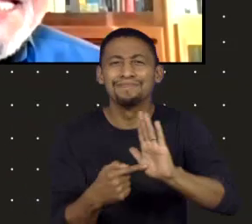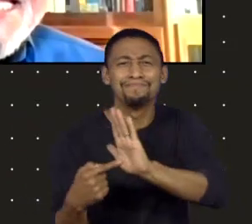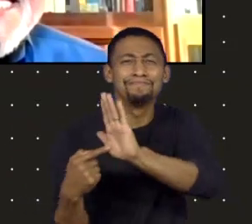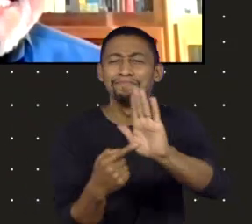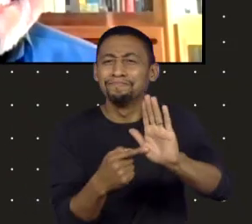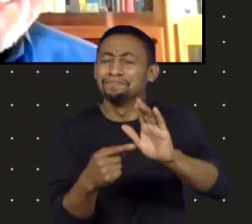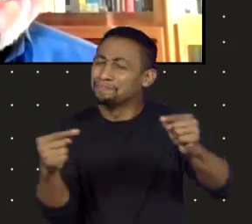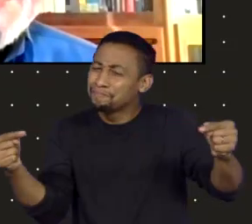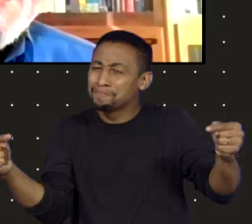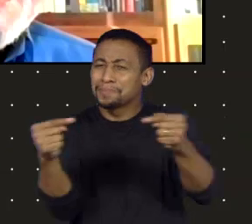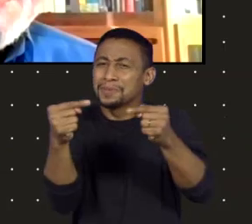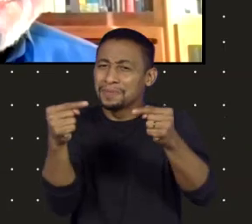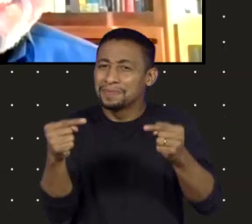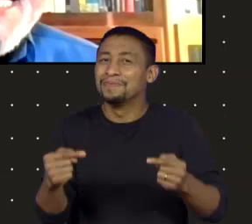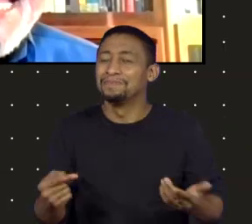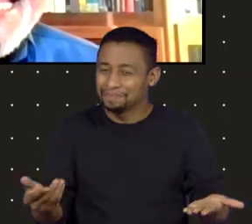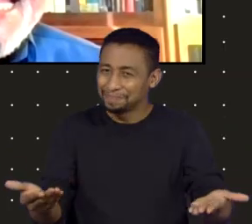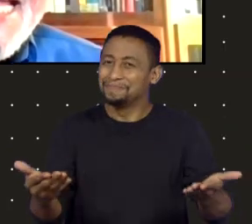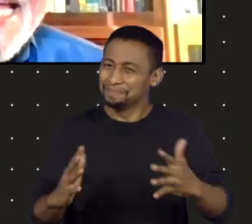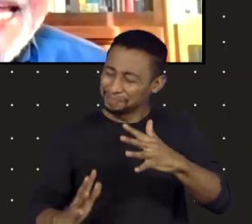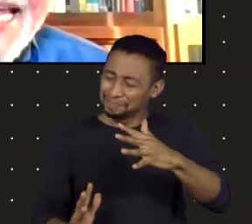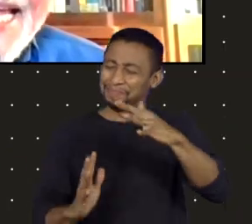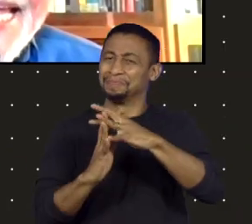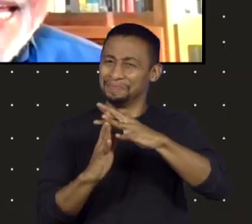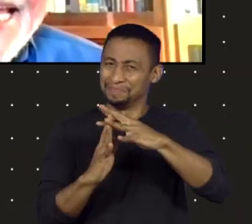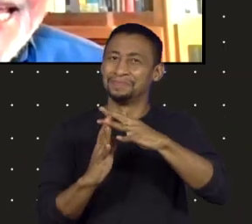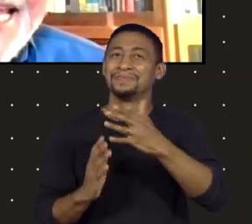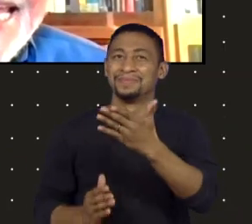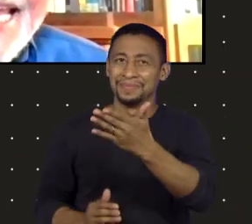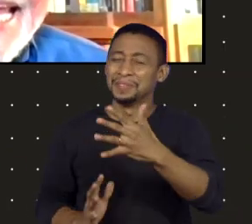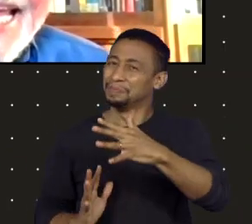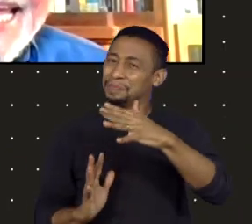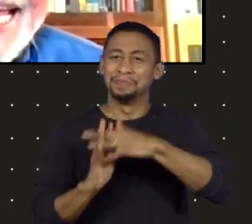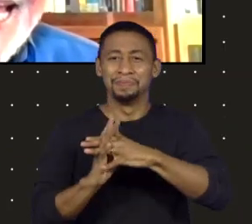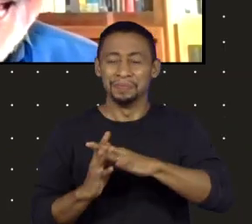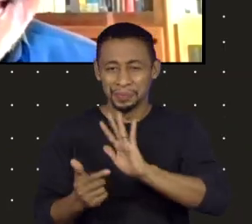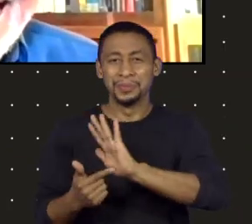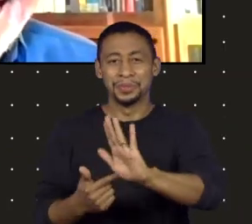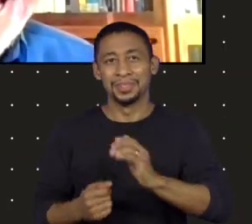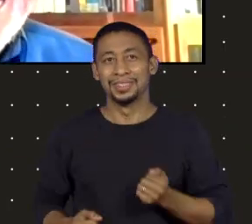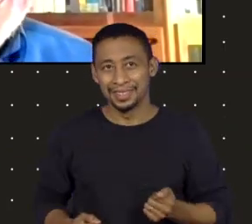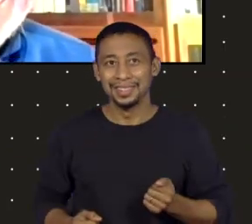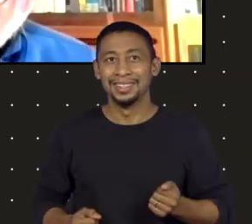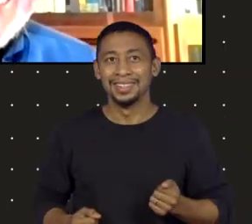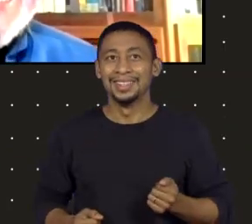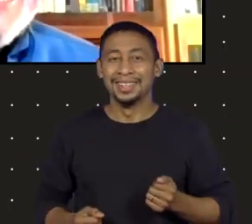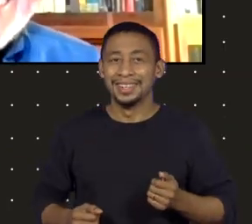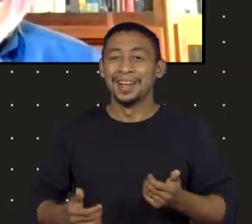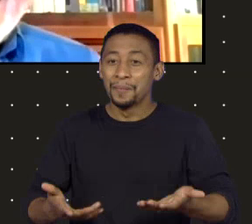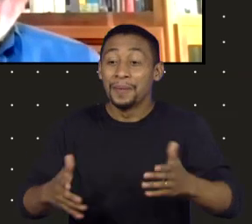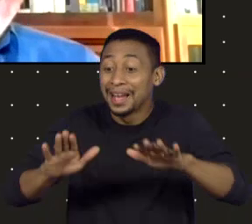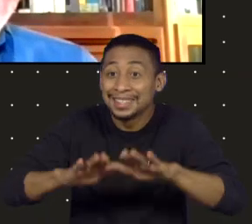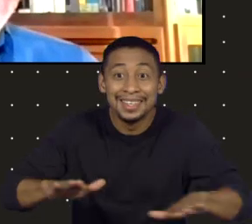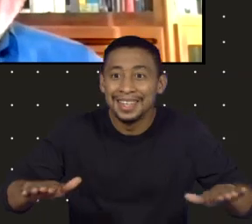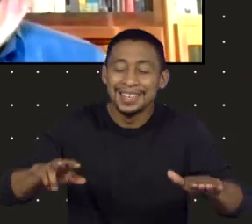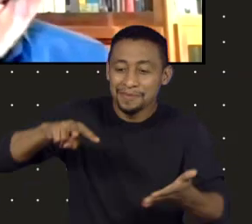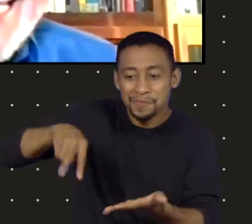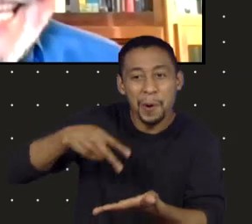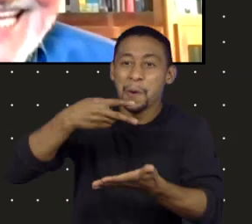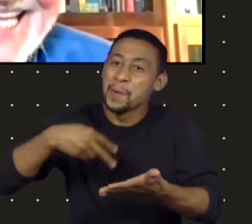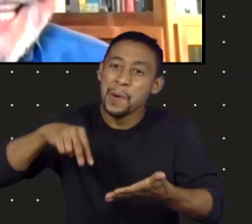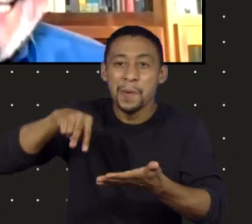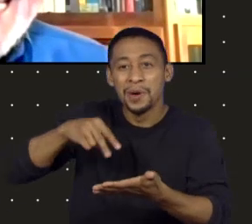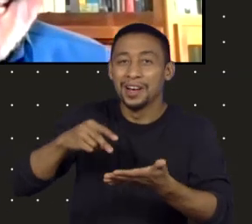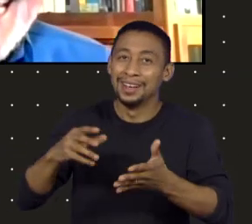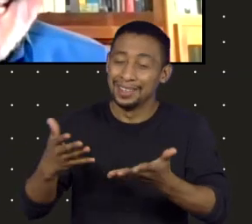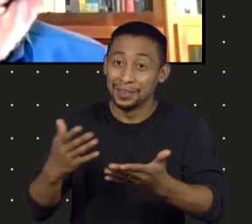ficou um quebra-pau de qualidade para a meninada balançar